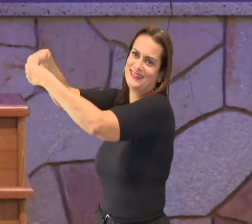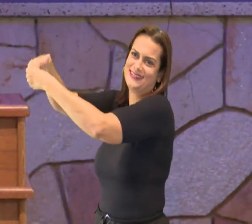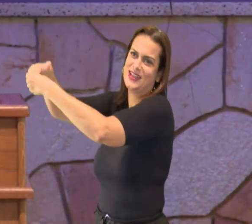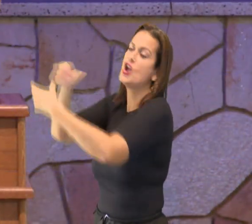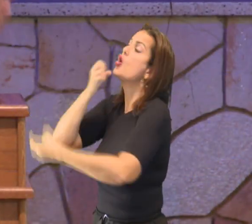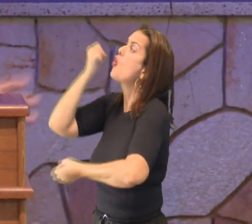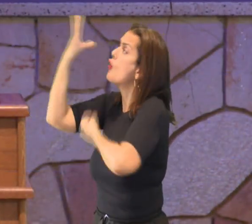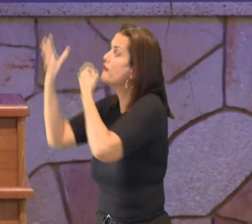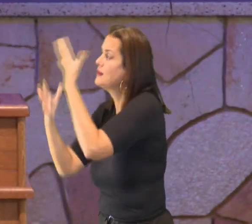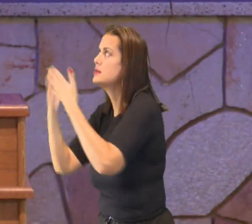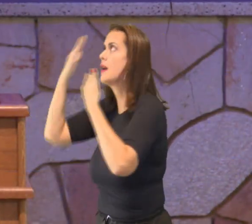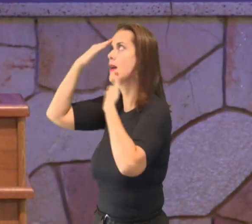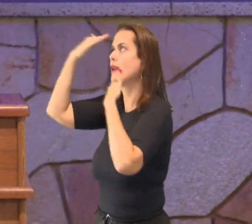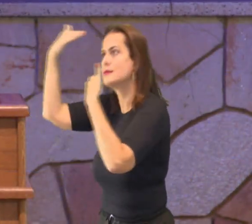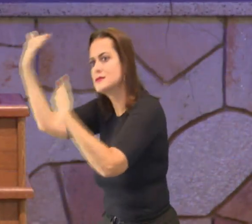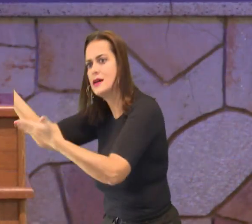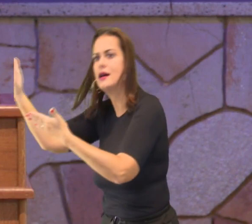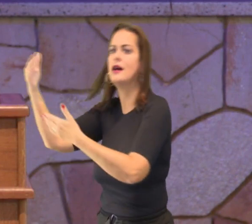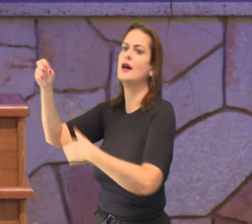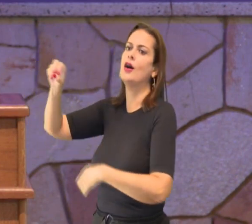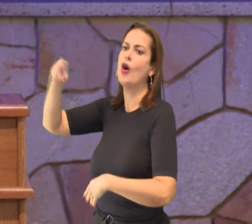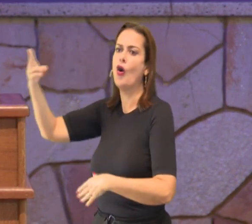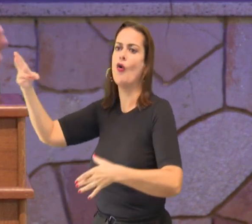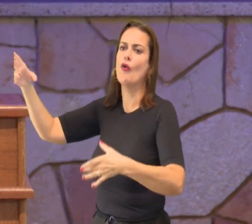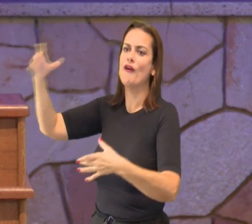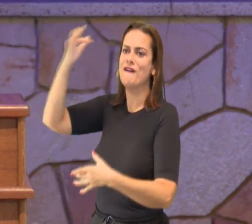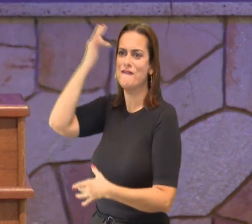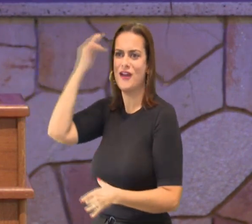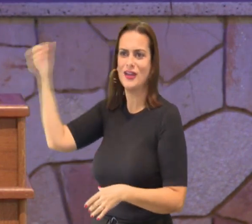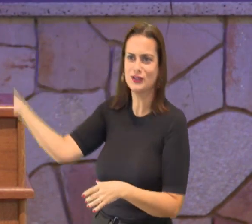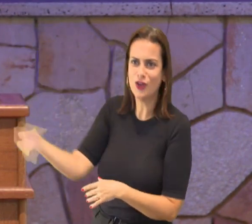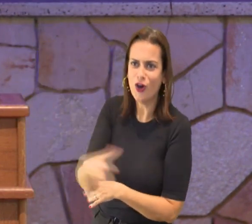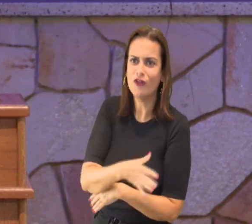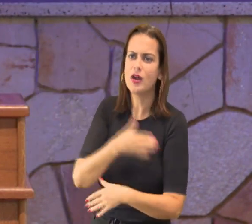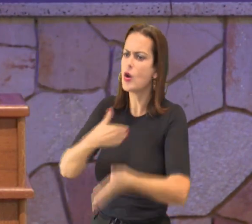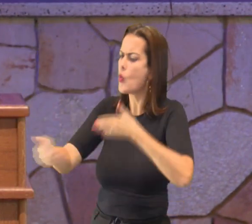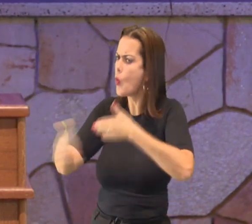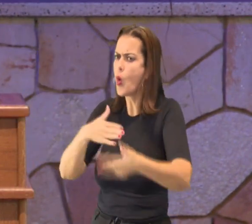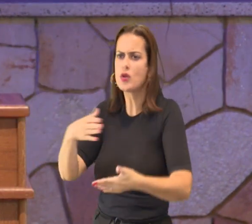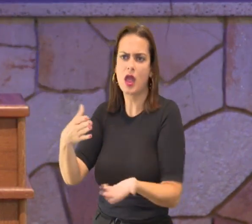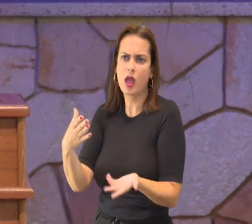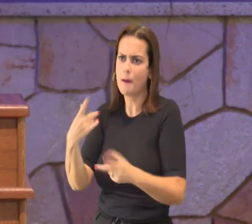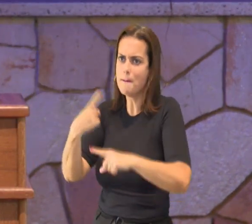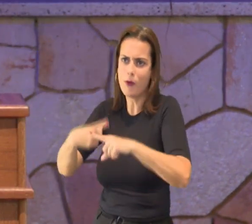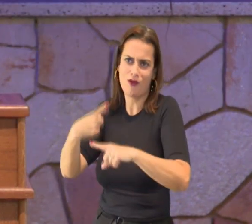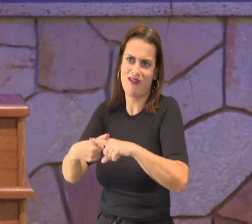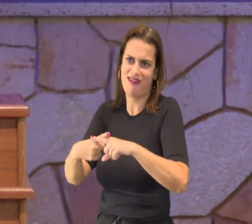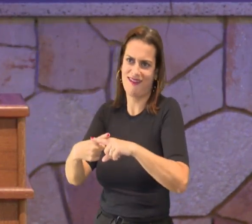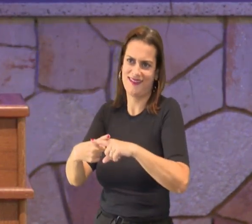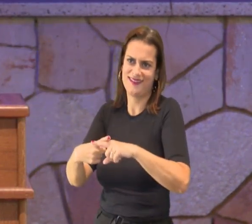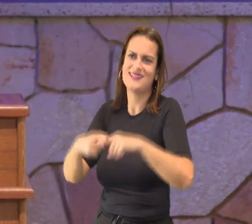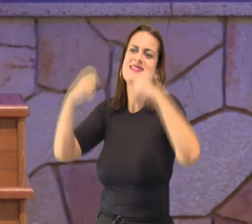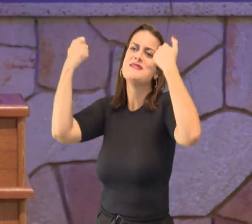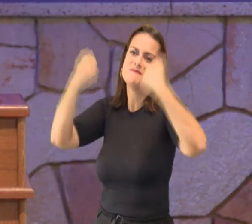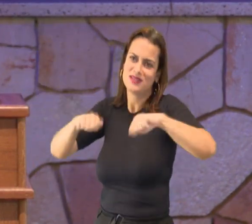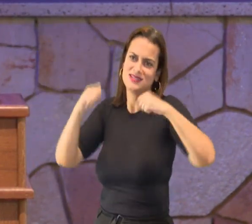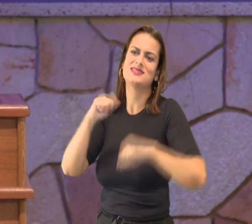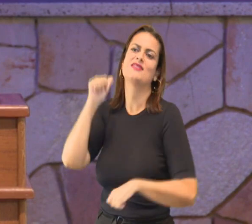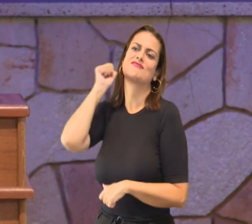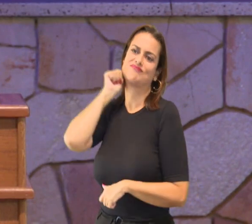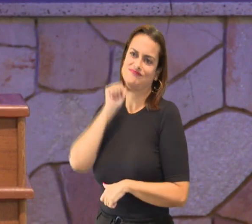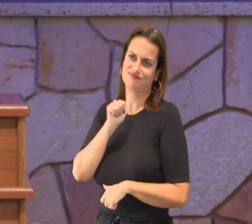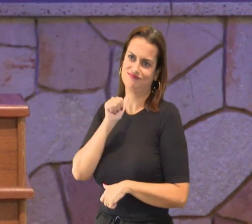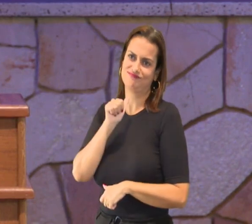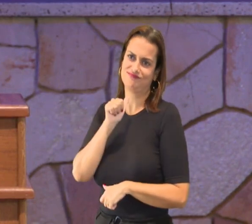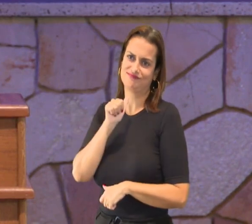de pecado, por ação de graça, por renovar a sua fé, ou qualquer outra coisa que estivesse sendo especificado no estabelecimento da tenda